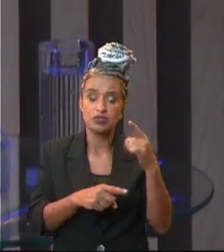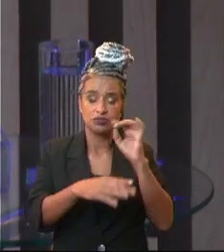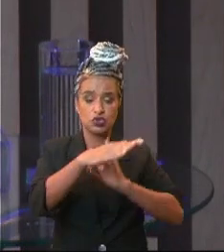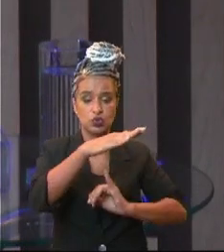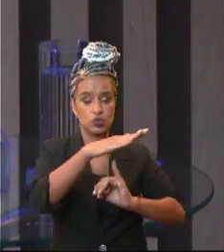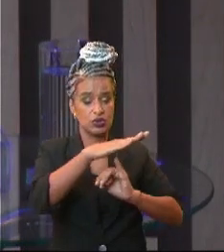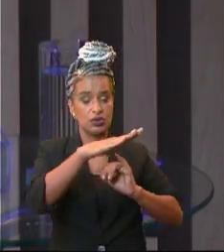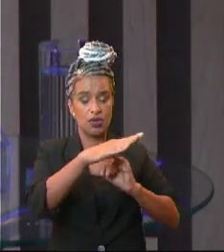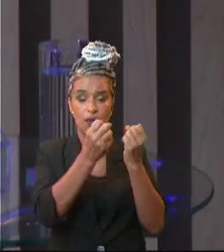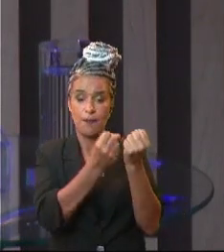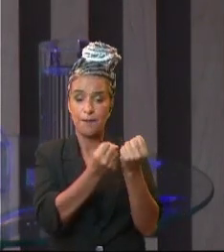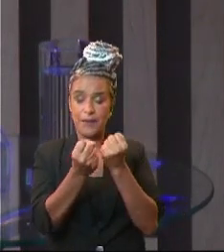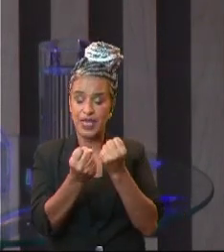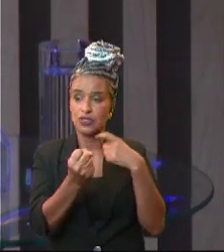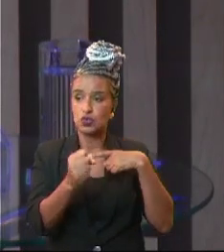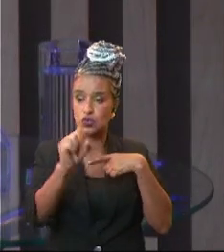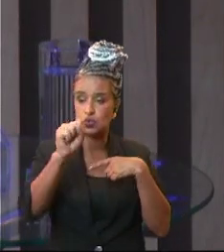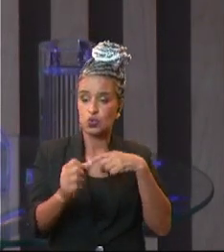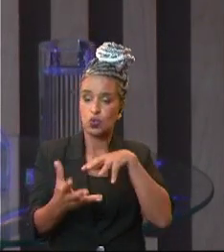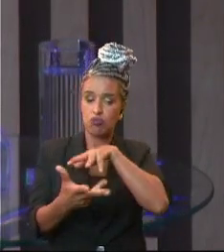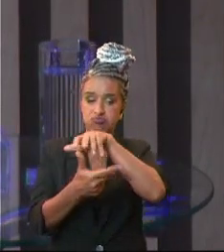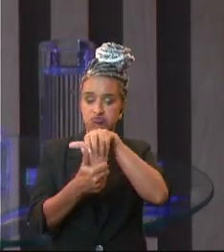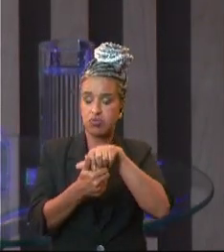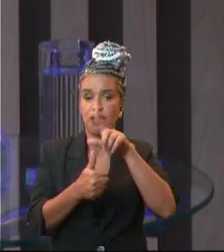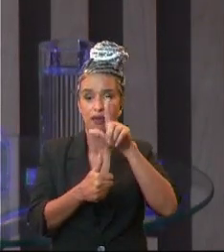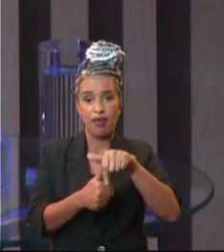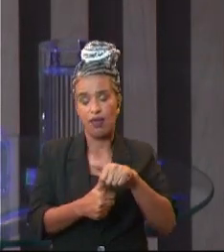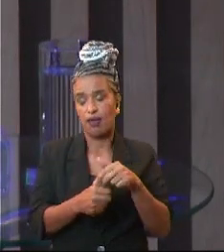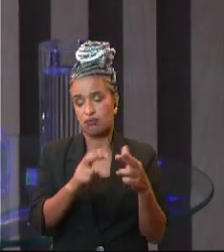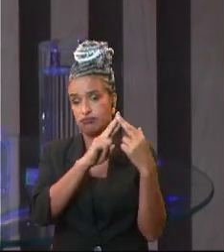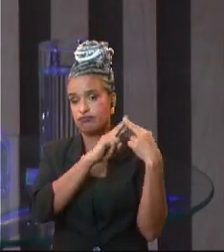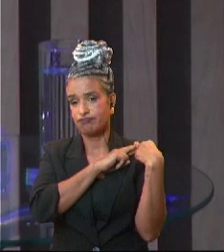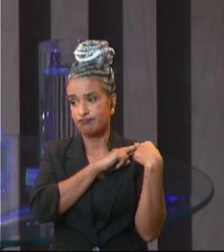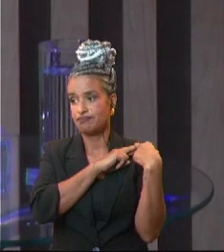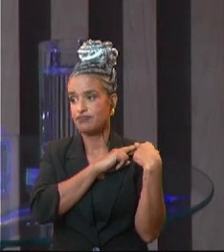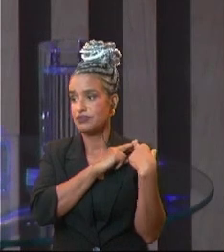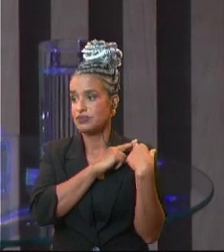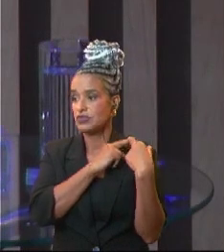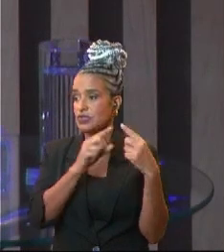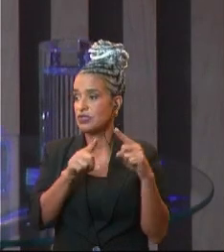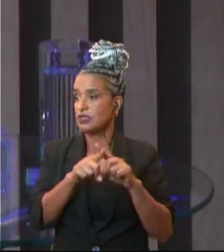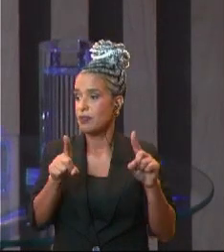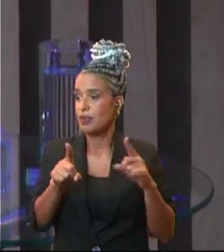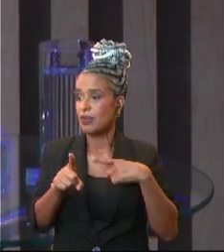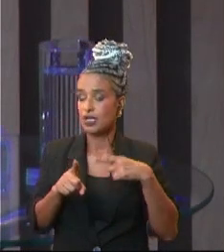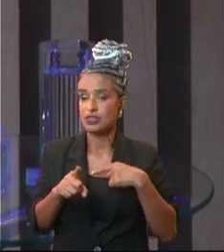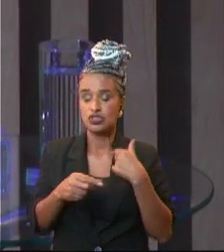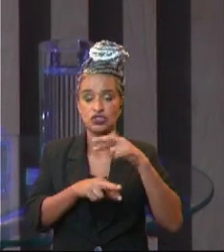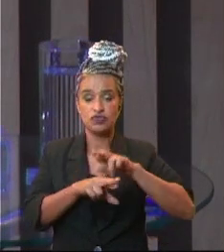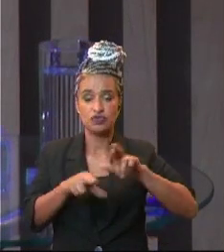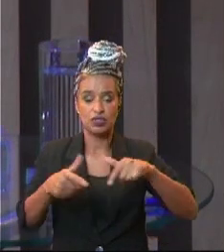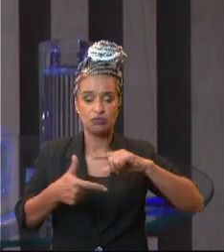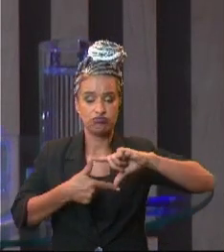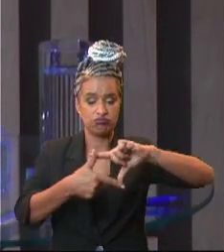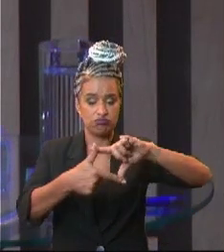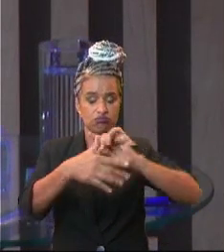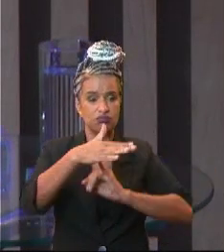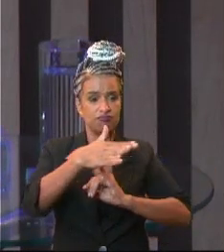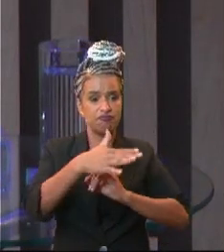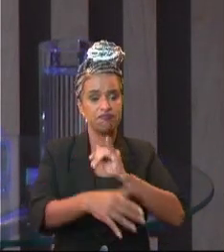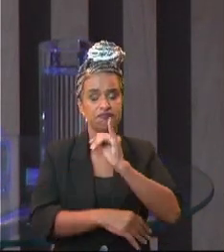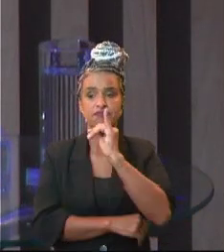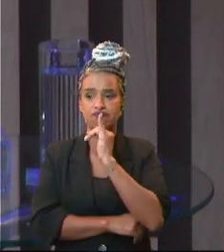instituições o peso de países do Sul Global é maior, obviamente, eles são fundadores das instituições, do que nas instituições tradicionais. Então, isso é um exemplo